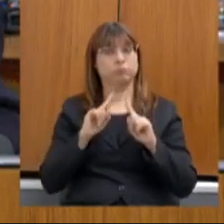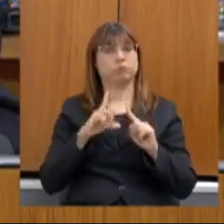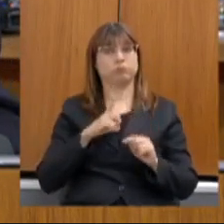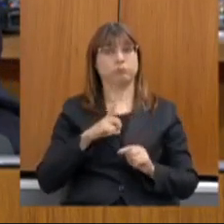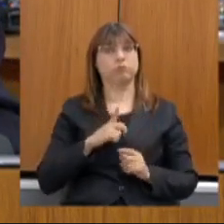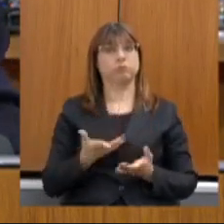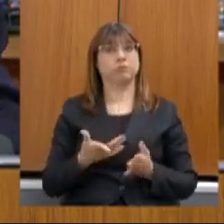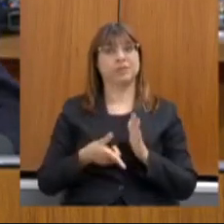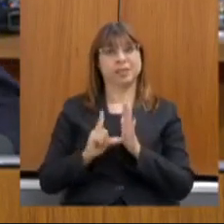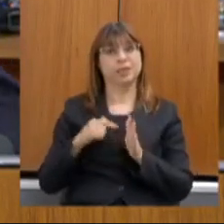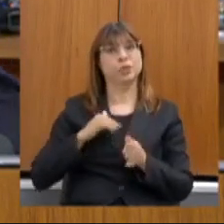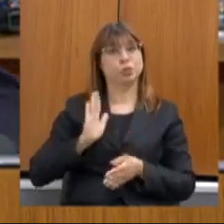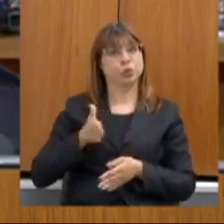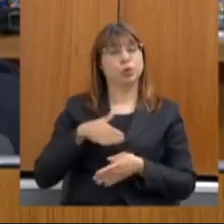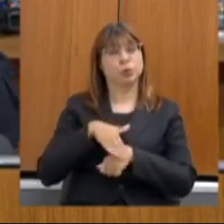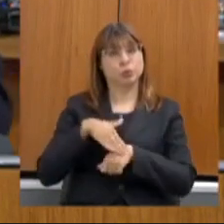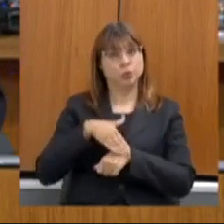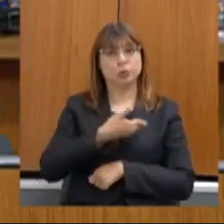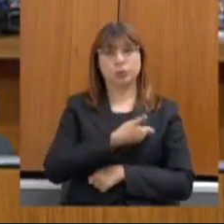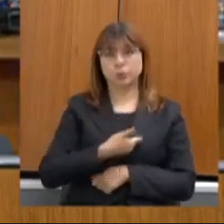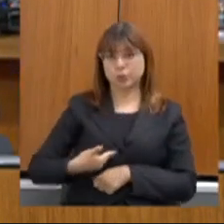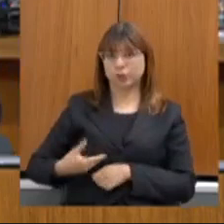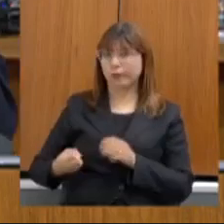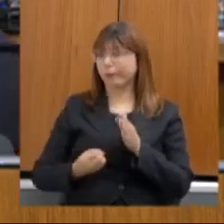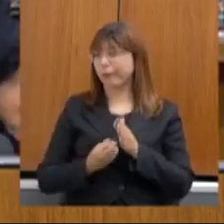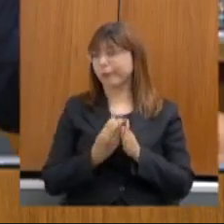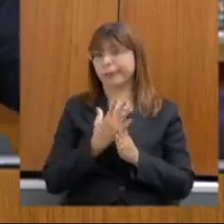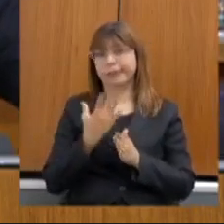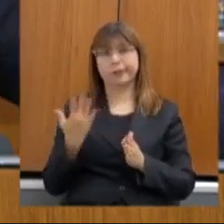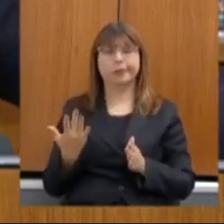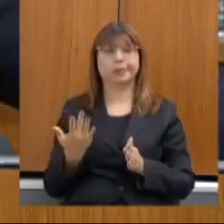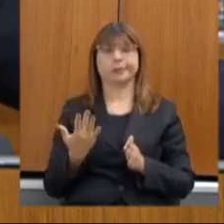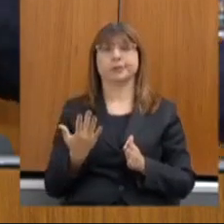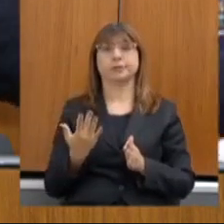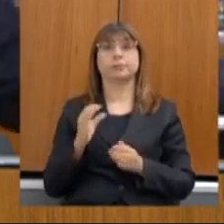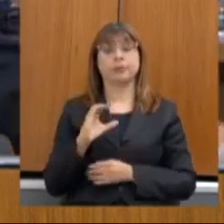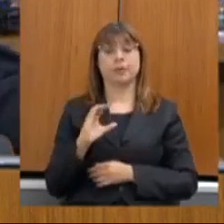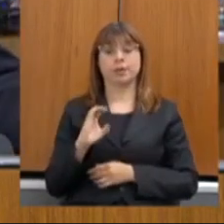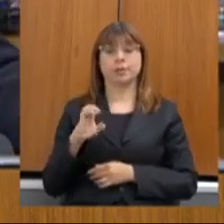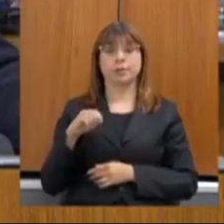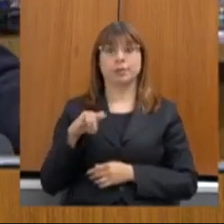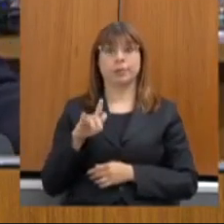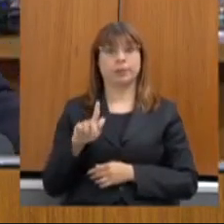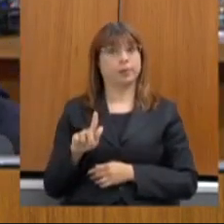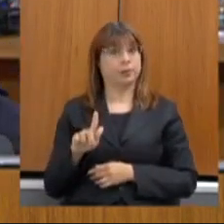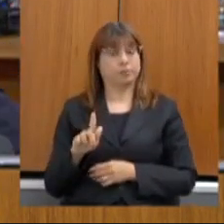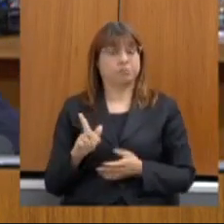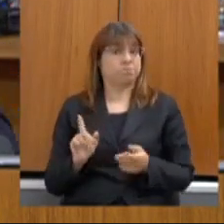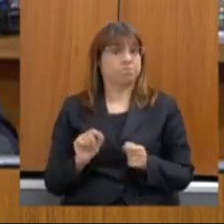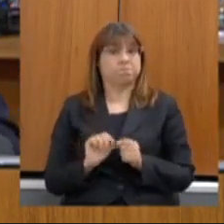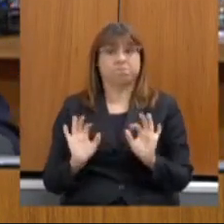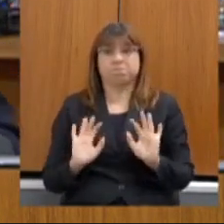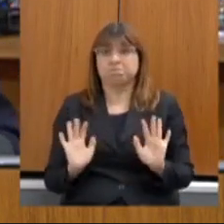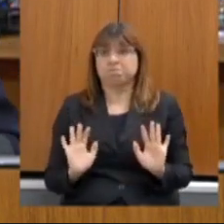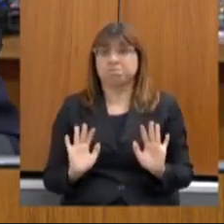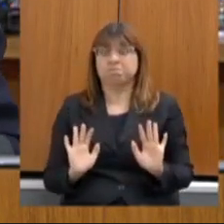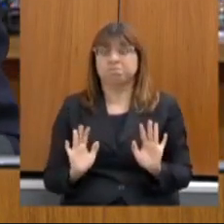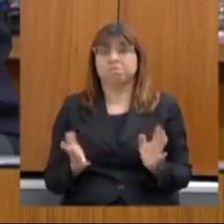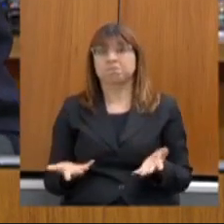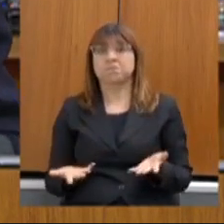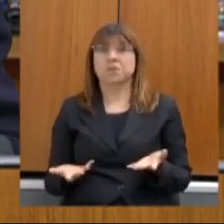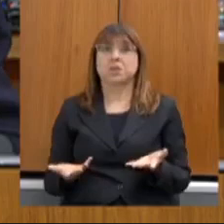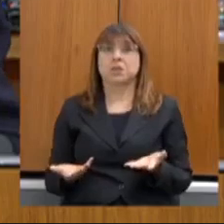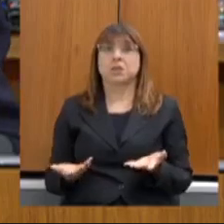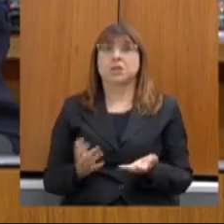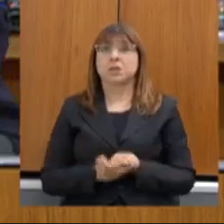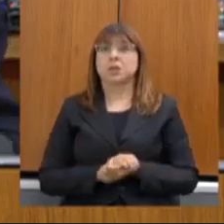já conversei com o governador e pito várias vezes a Cemig não tá dando vazão era para ter em vez